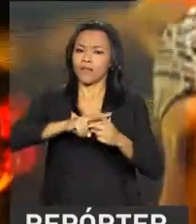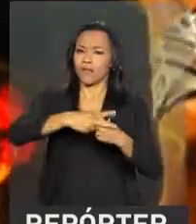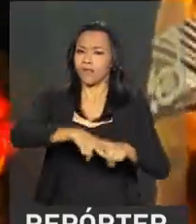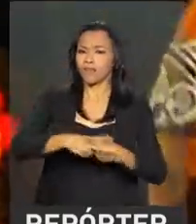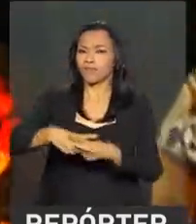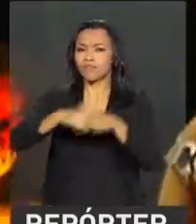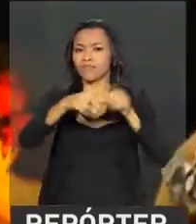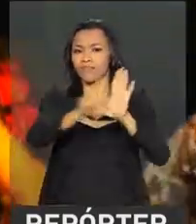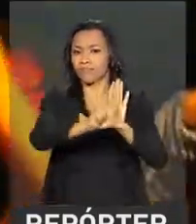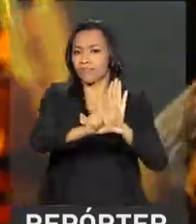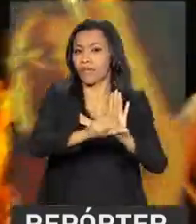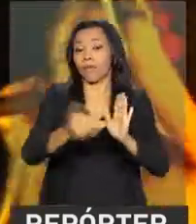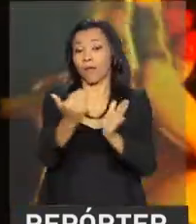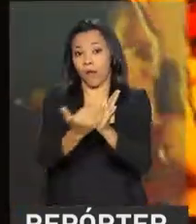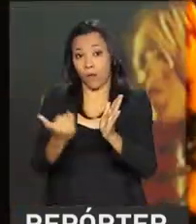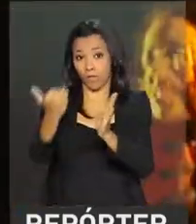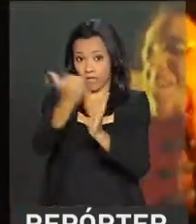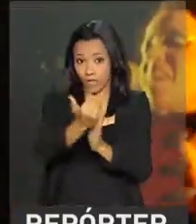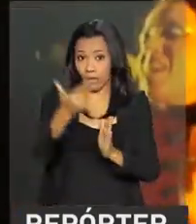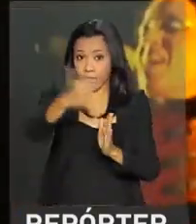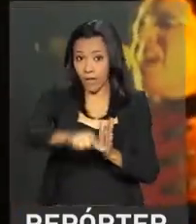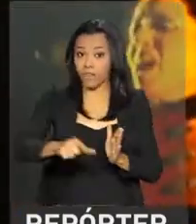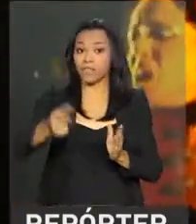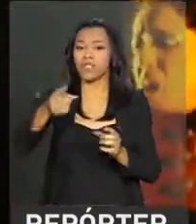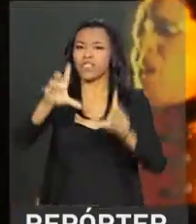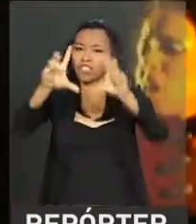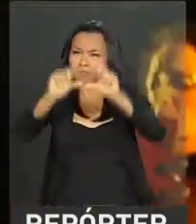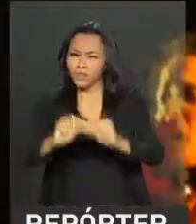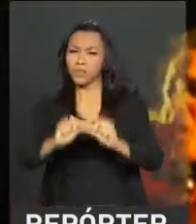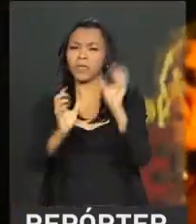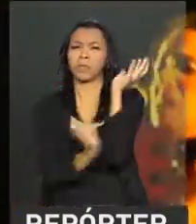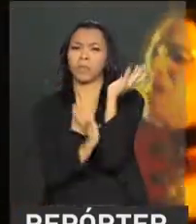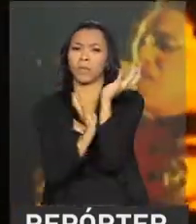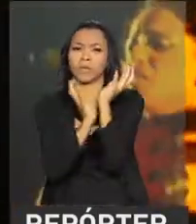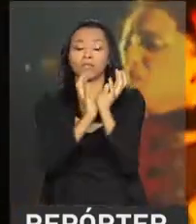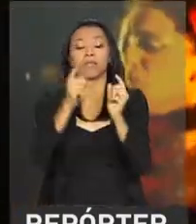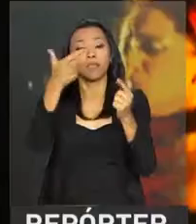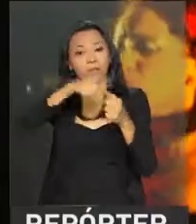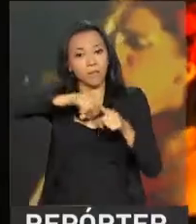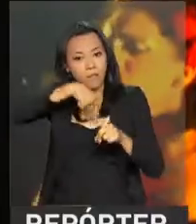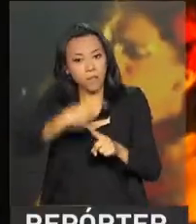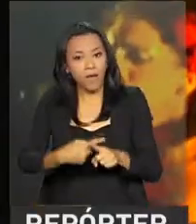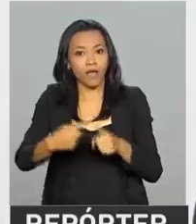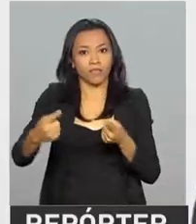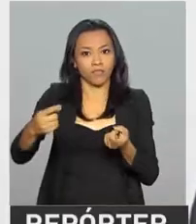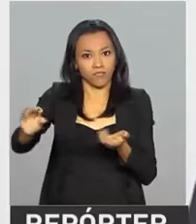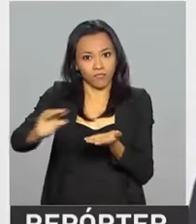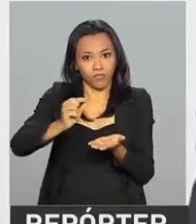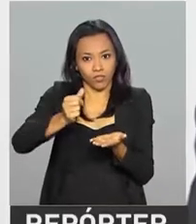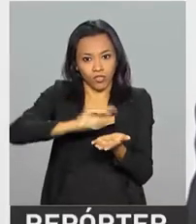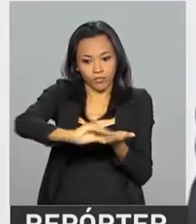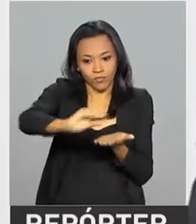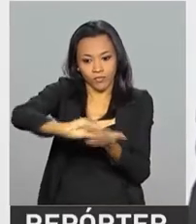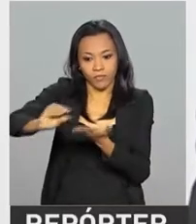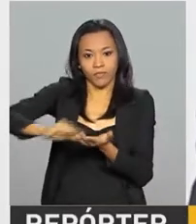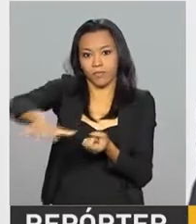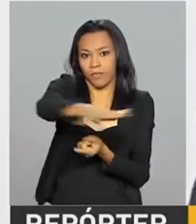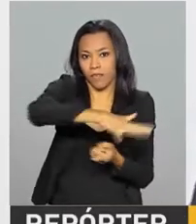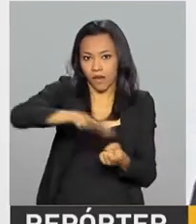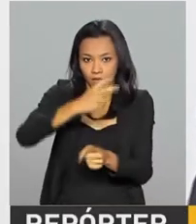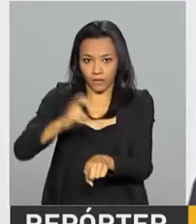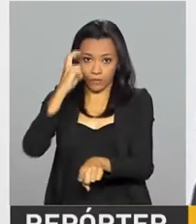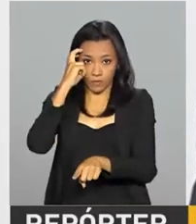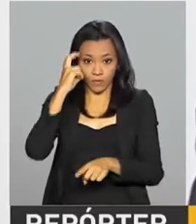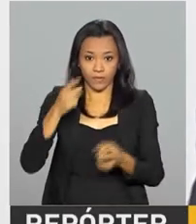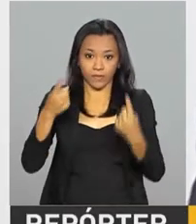o valor dos patrocínios diminuir a burocracia e atrair mais investimentos para o setor nós temos para este ano